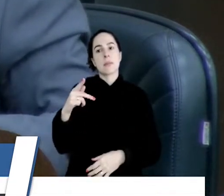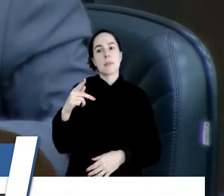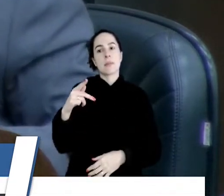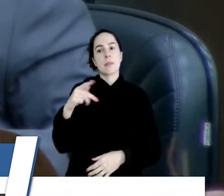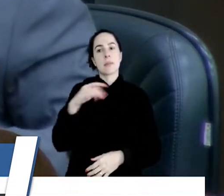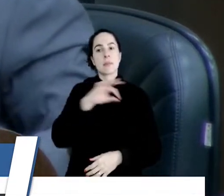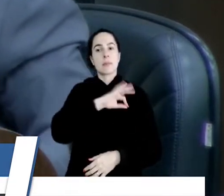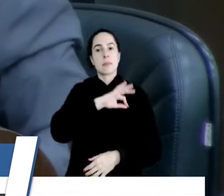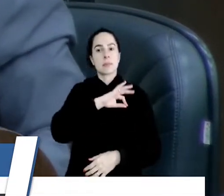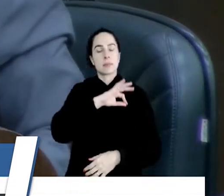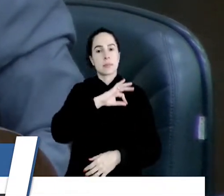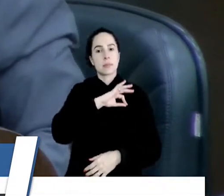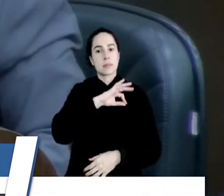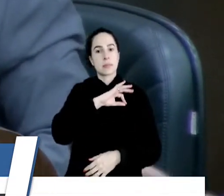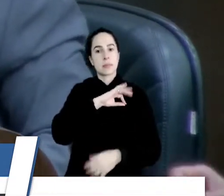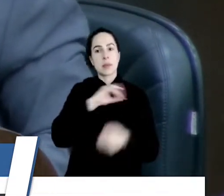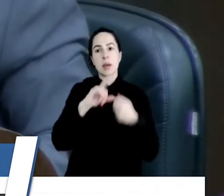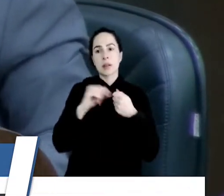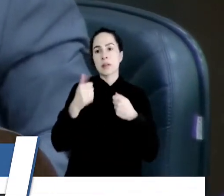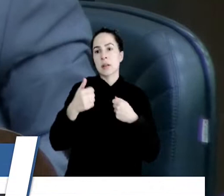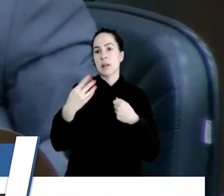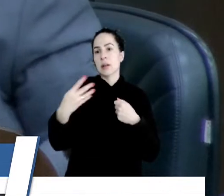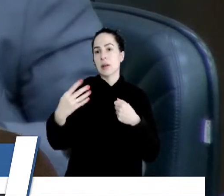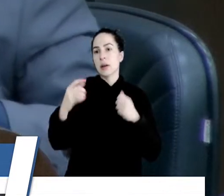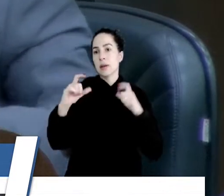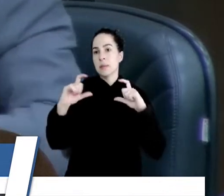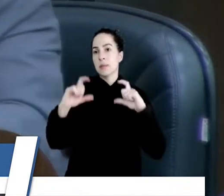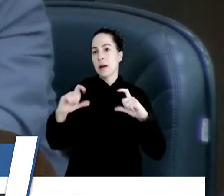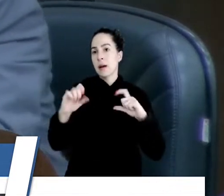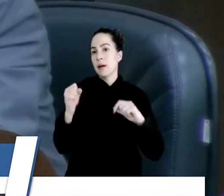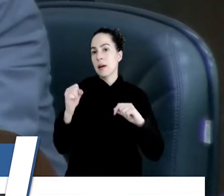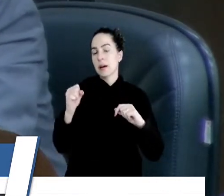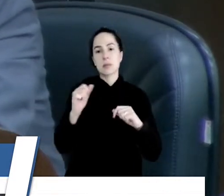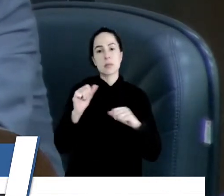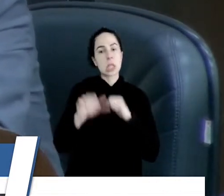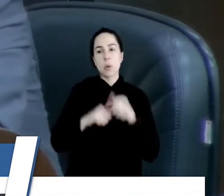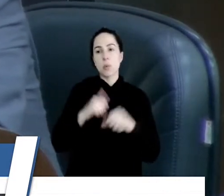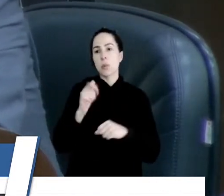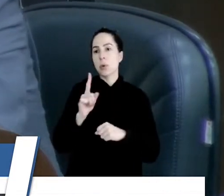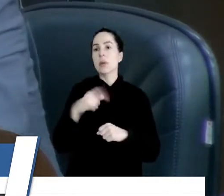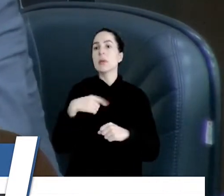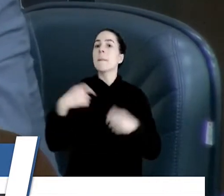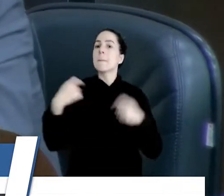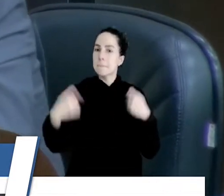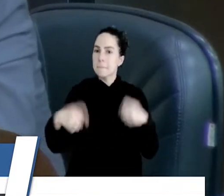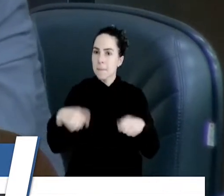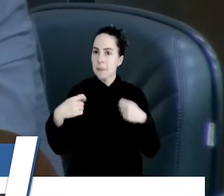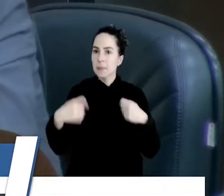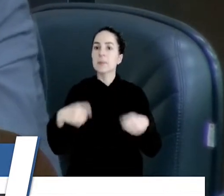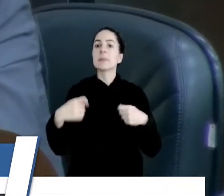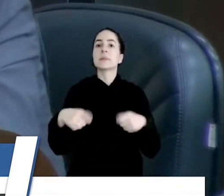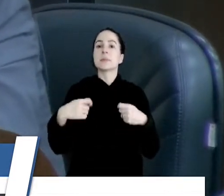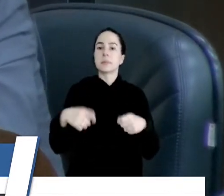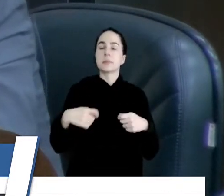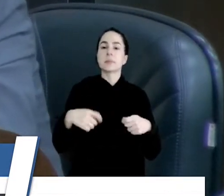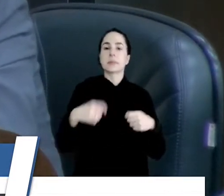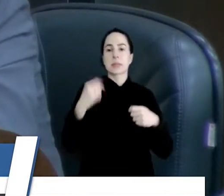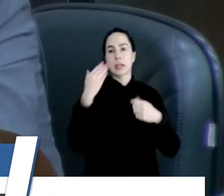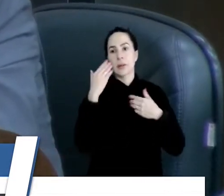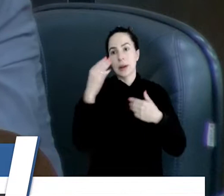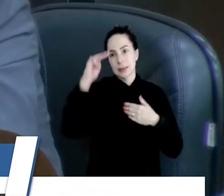parágrafo 8º, que não mudou absolutamente nada. Então, há necessidade, eu agradeço o Tid até